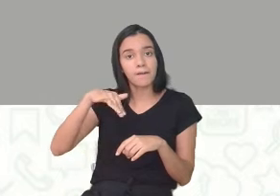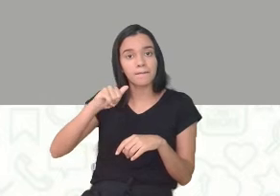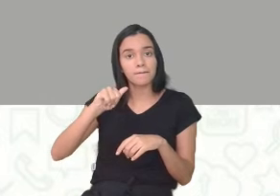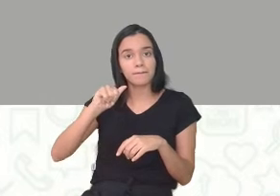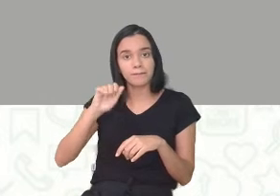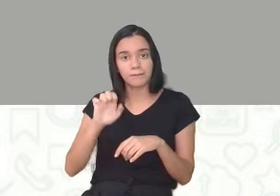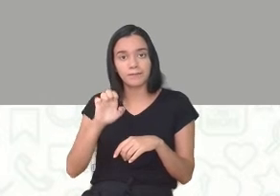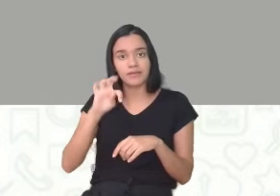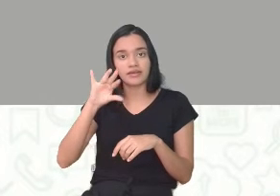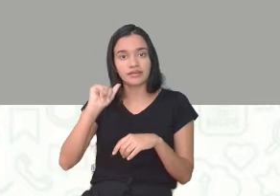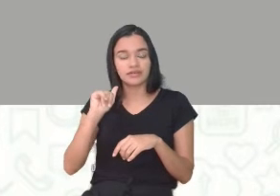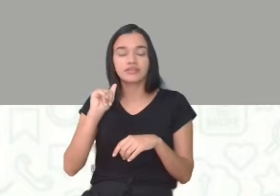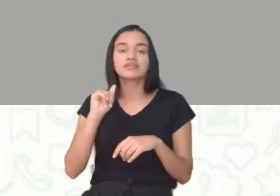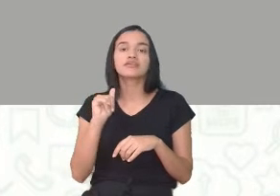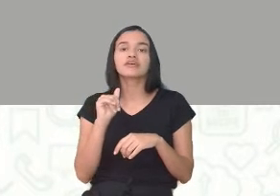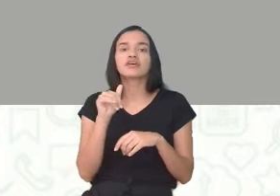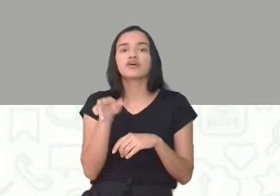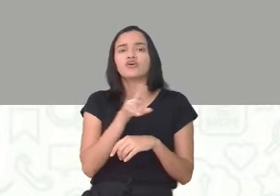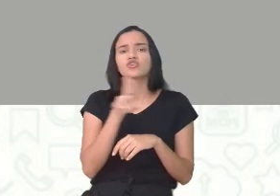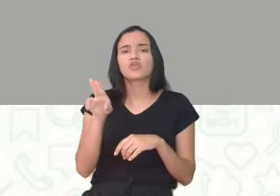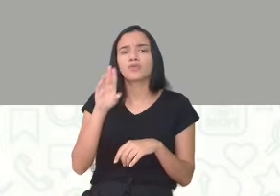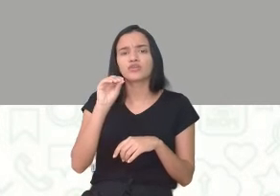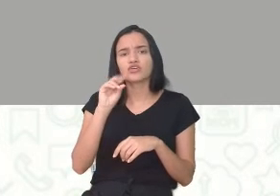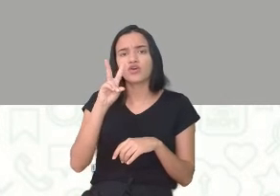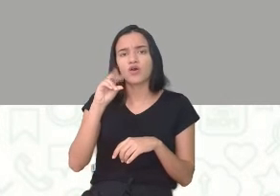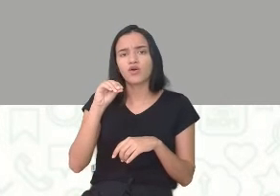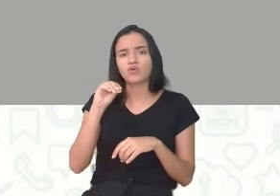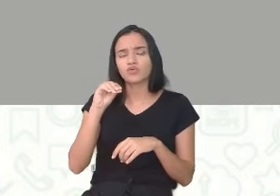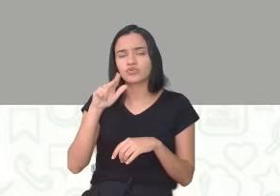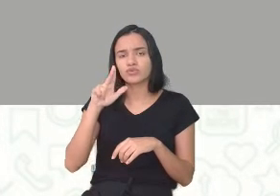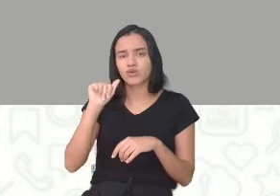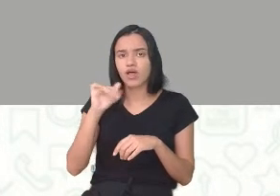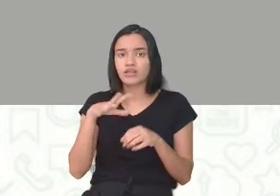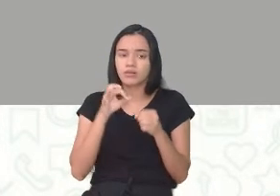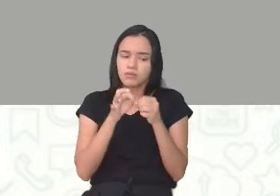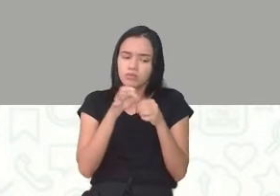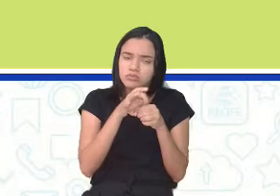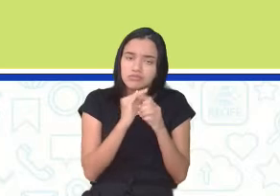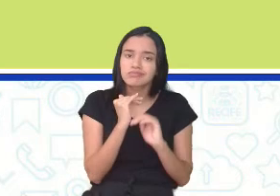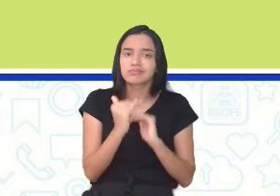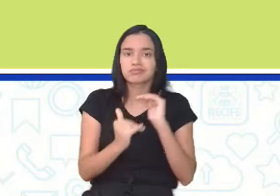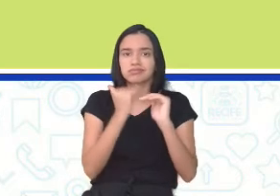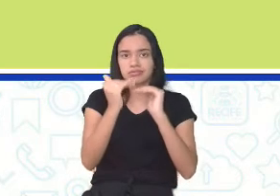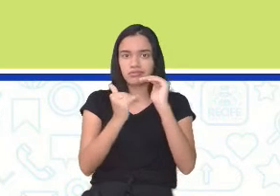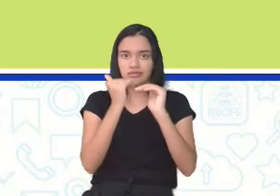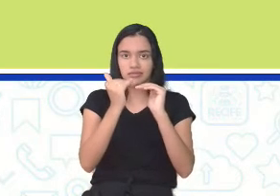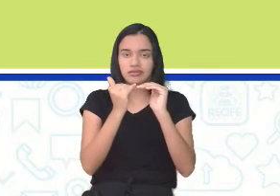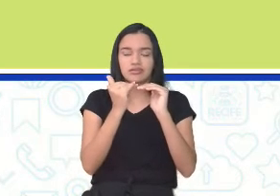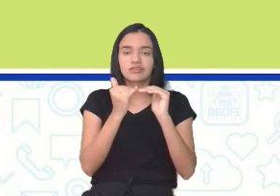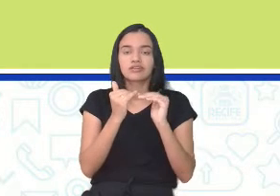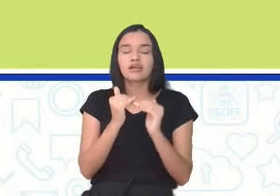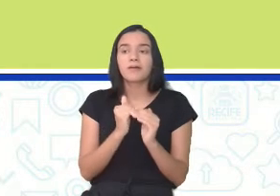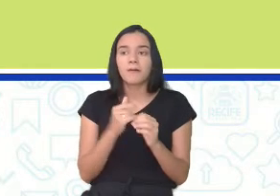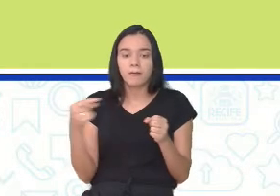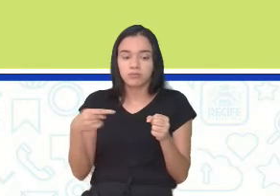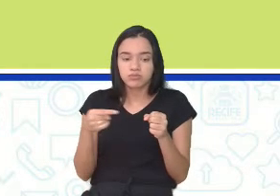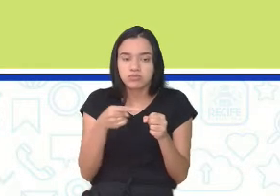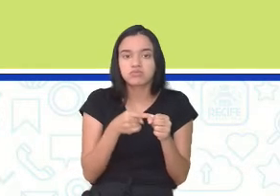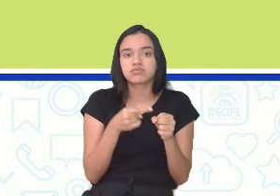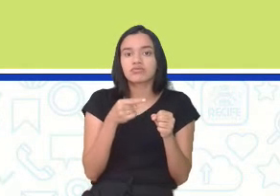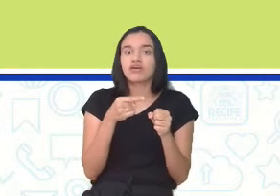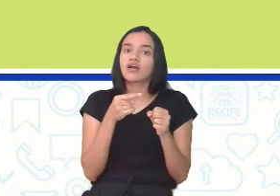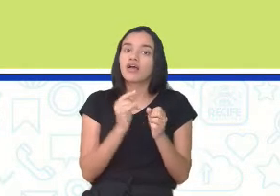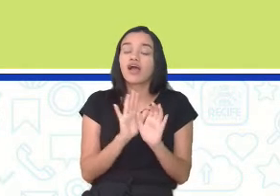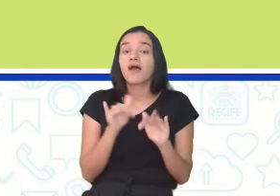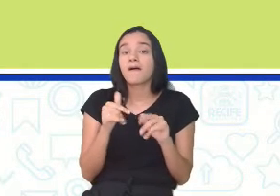o ovócito, ele só recebe o nome de óvulo após ele ser fecundado por um espermatozoide. Mas